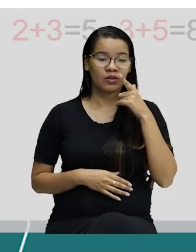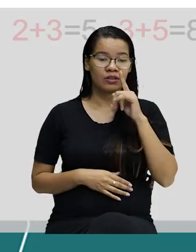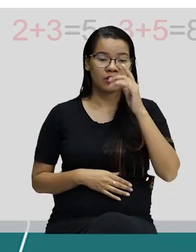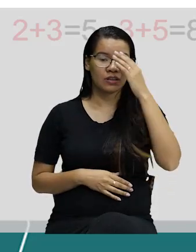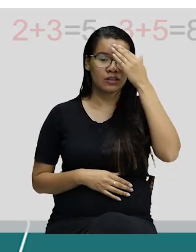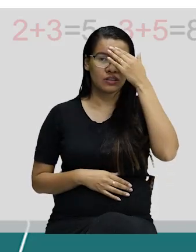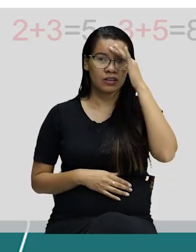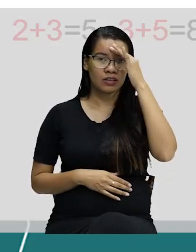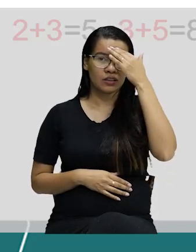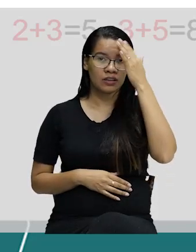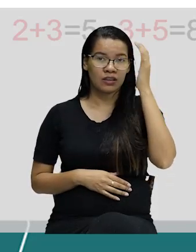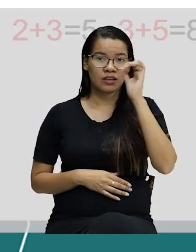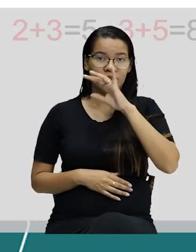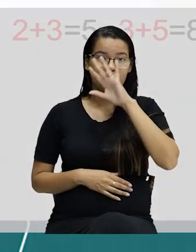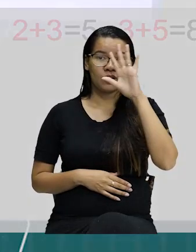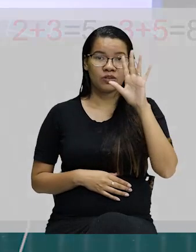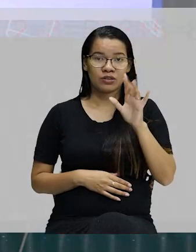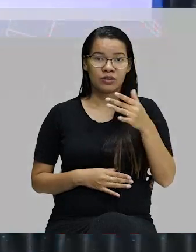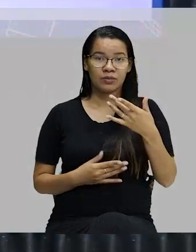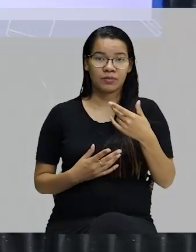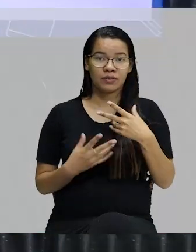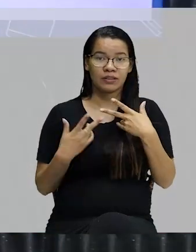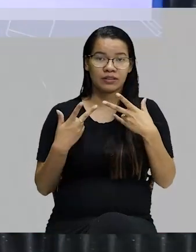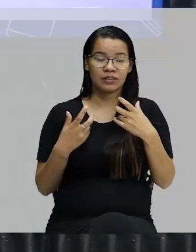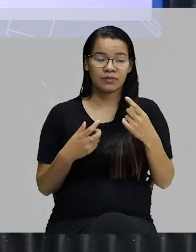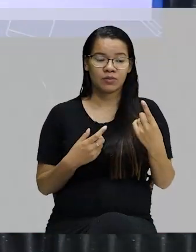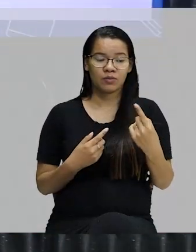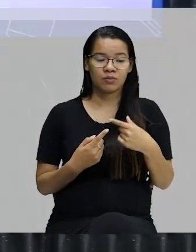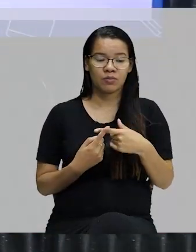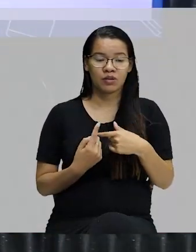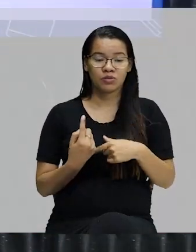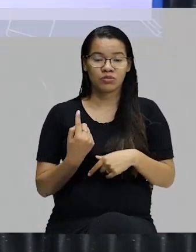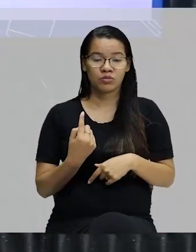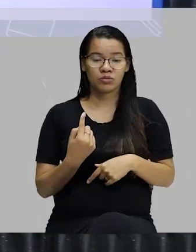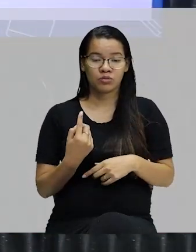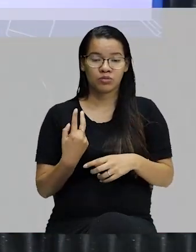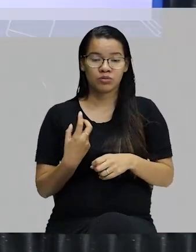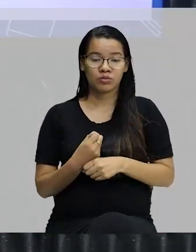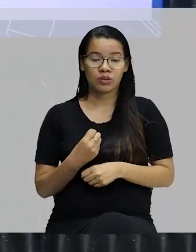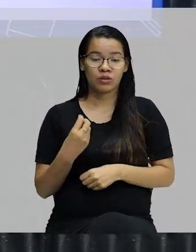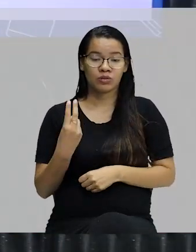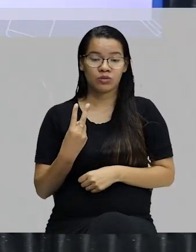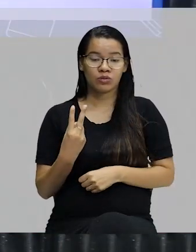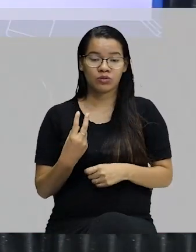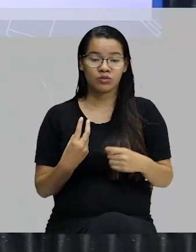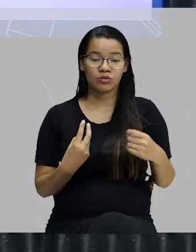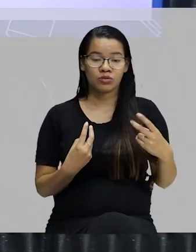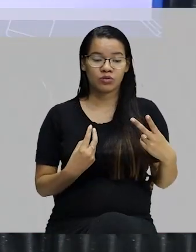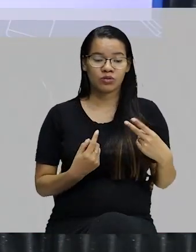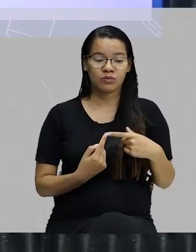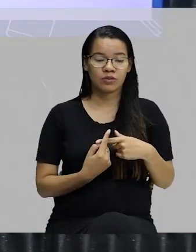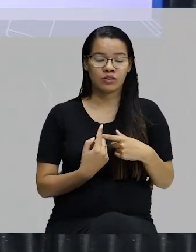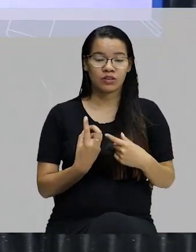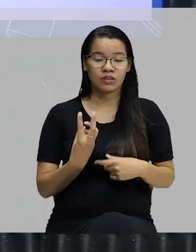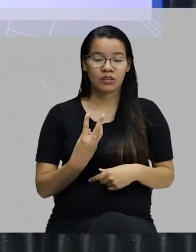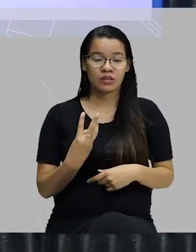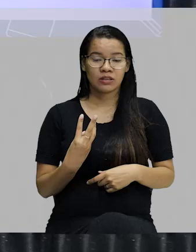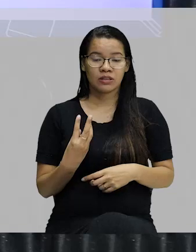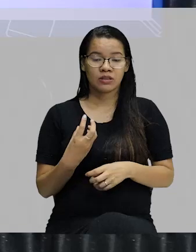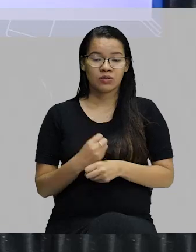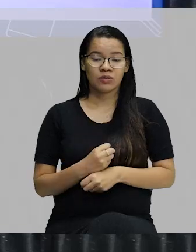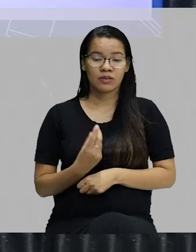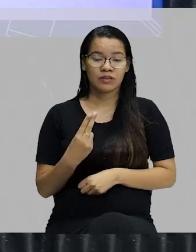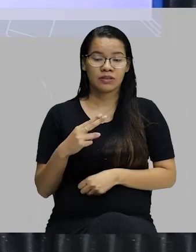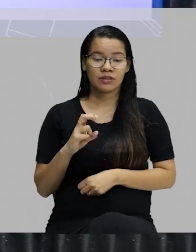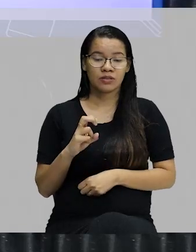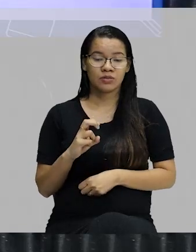essa lógica. Perceba, 1 mais 1, 2, 2 mais 3, 5, 5 mais 3, 8, e agora